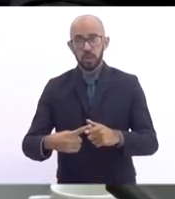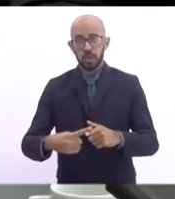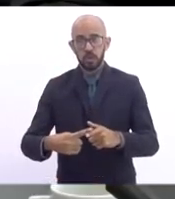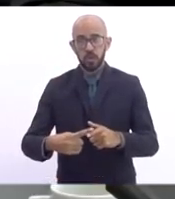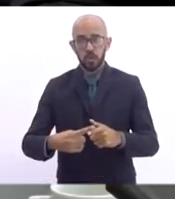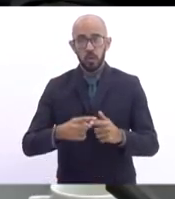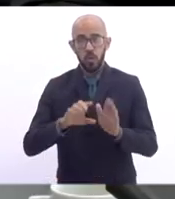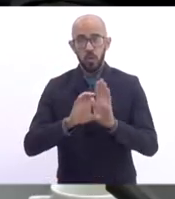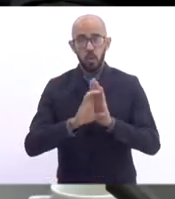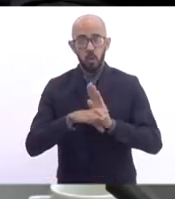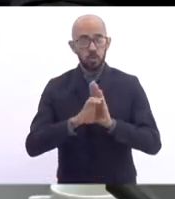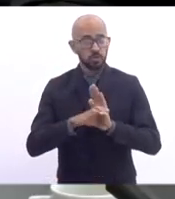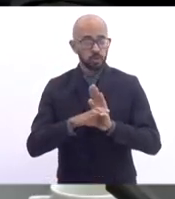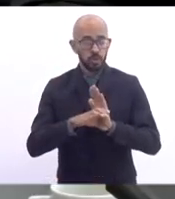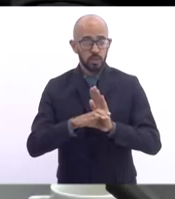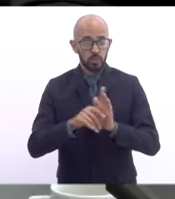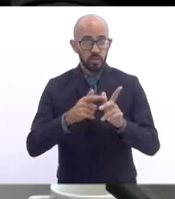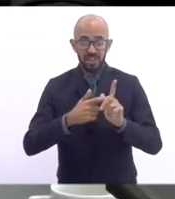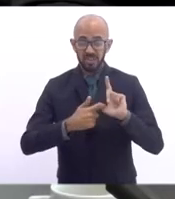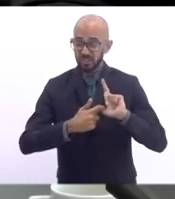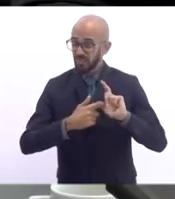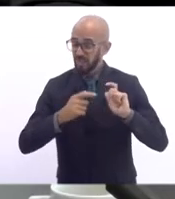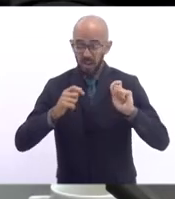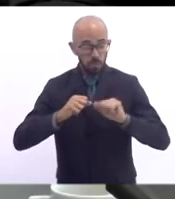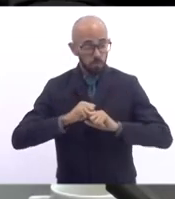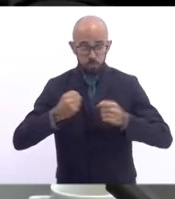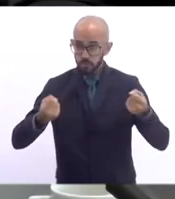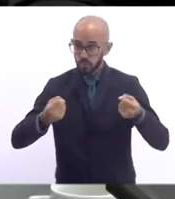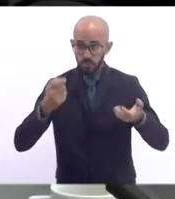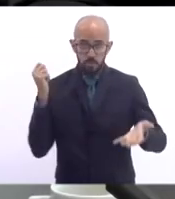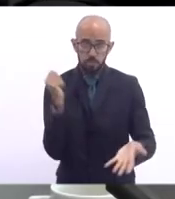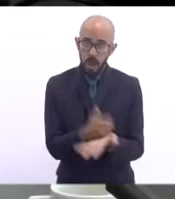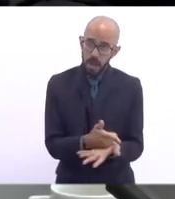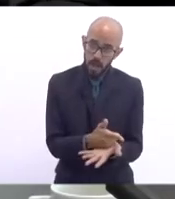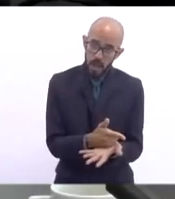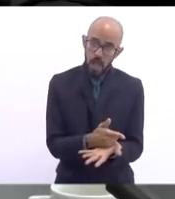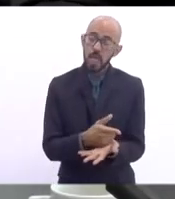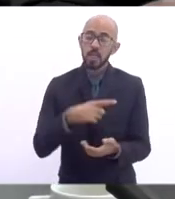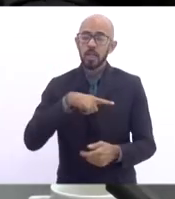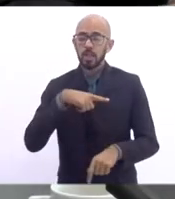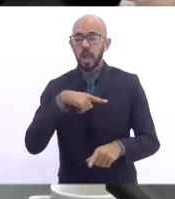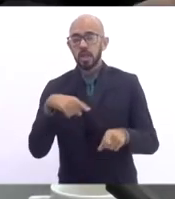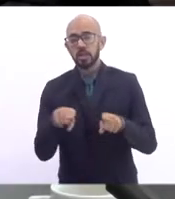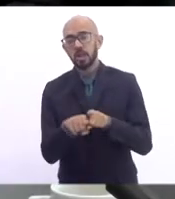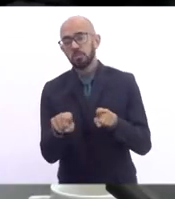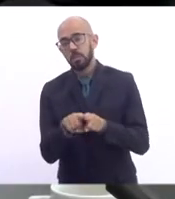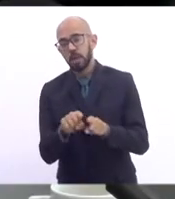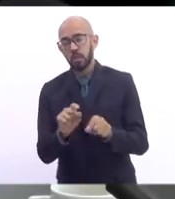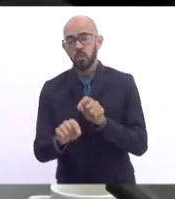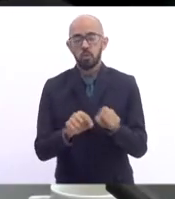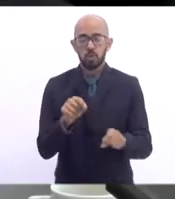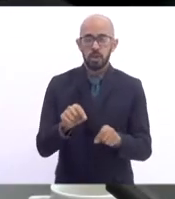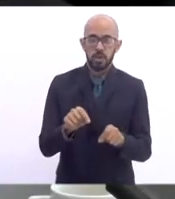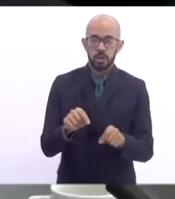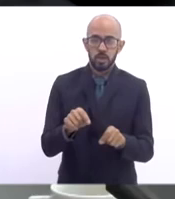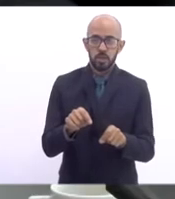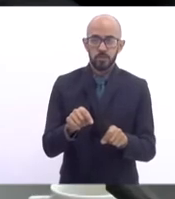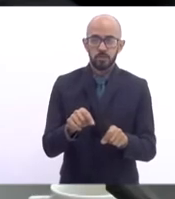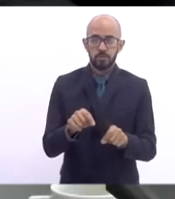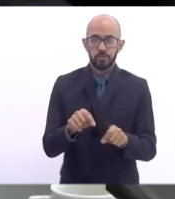conceito do impagável e ele pressupõe do outro lado a prestação